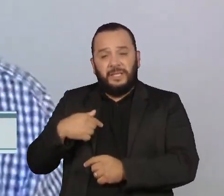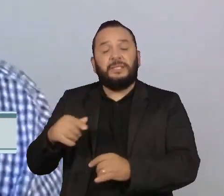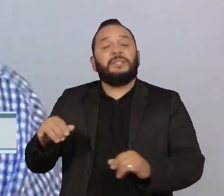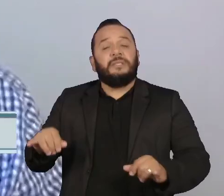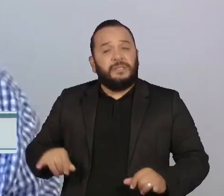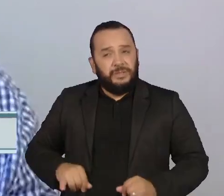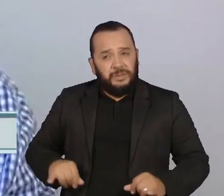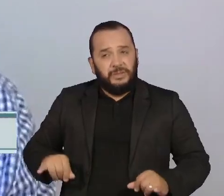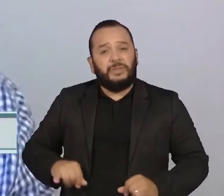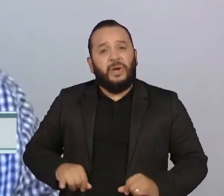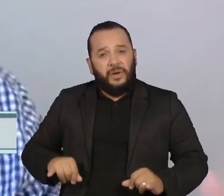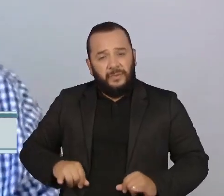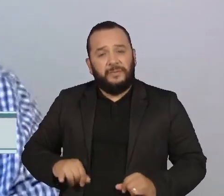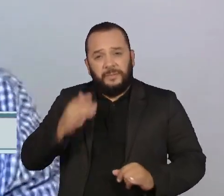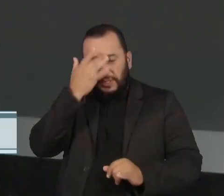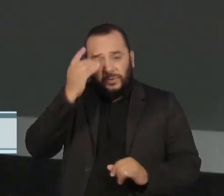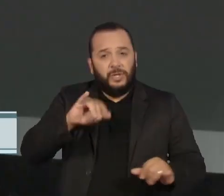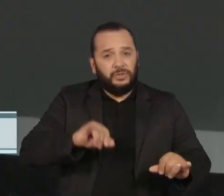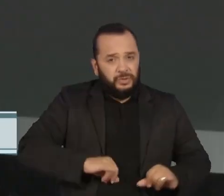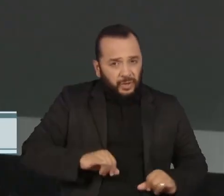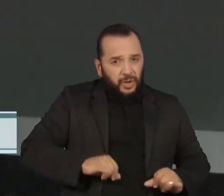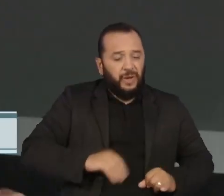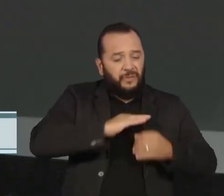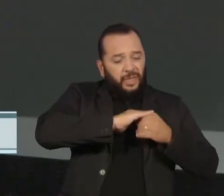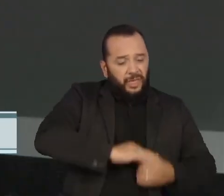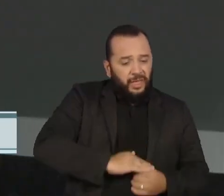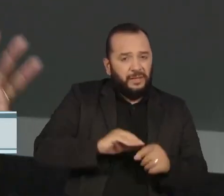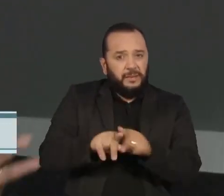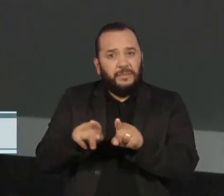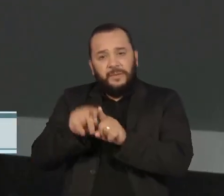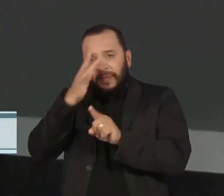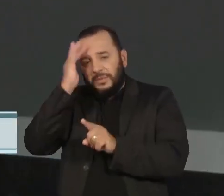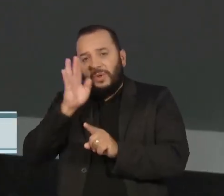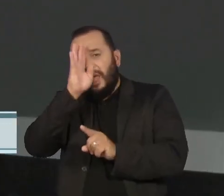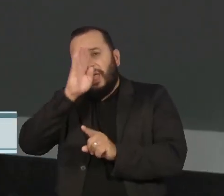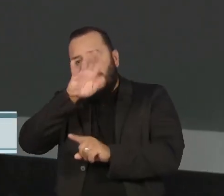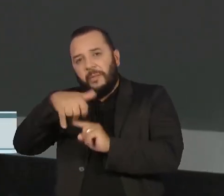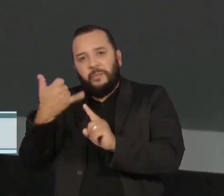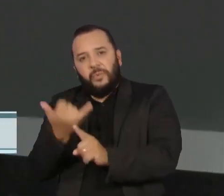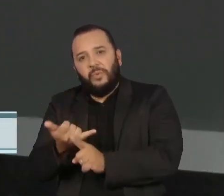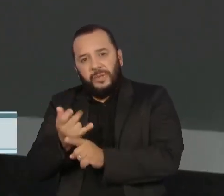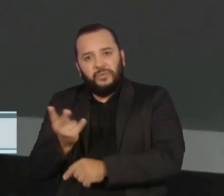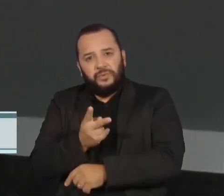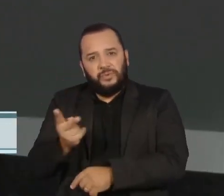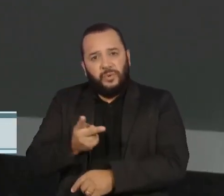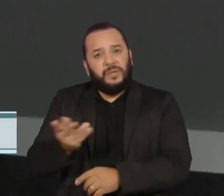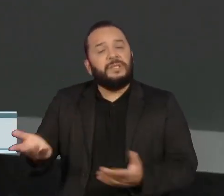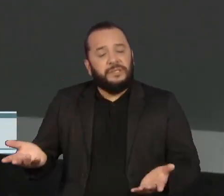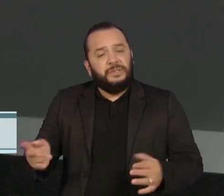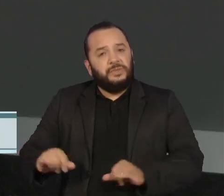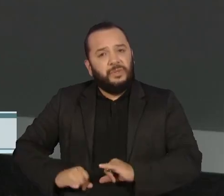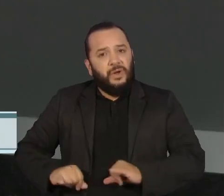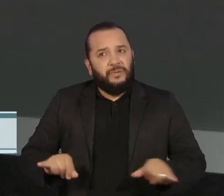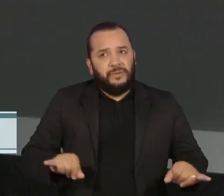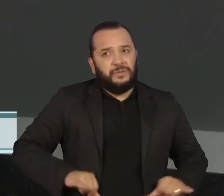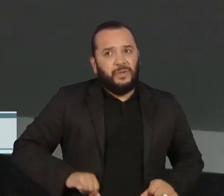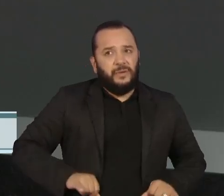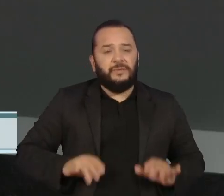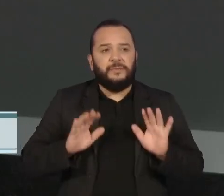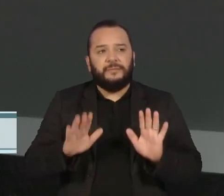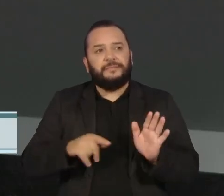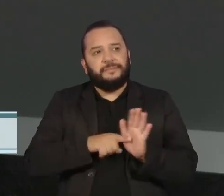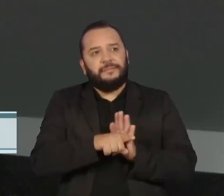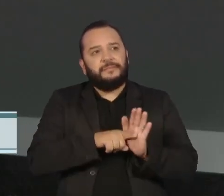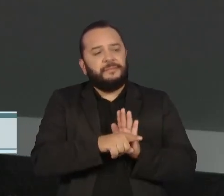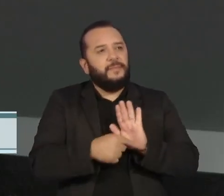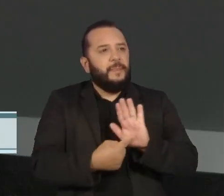tão importante quanto esse diálogo com quem pratica. E de forma geral, o que os dados nos mostram